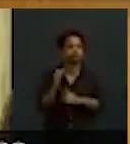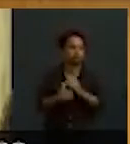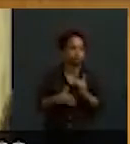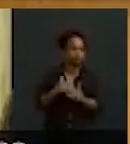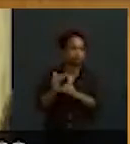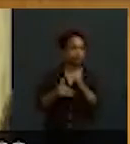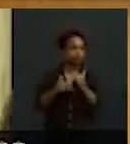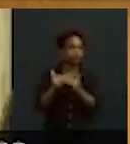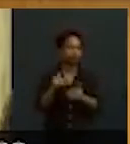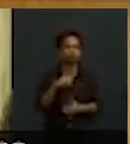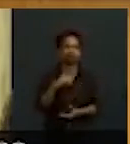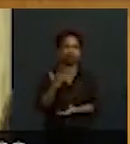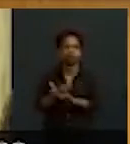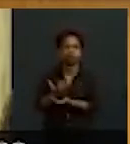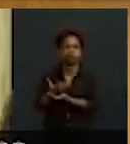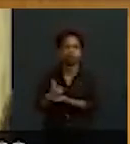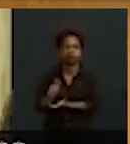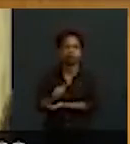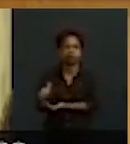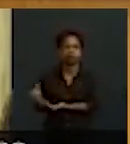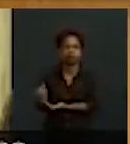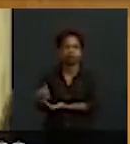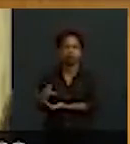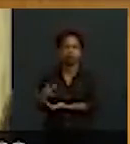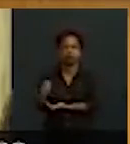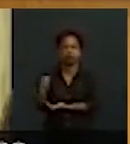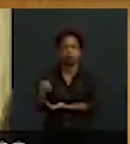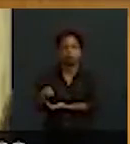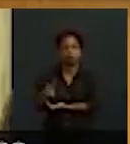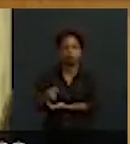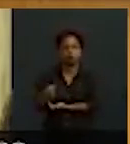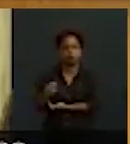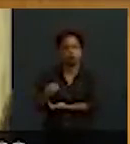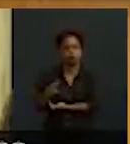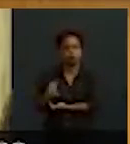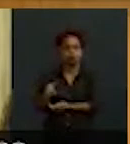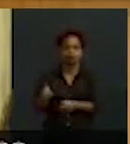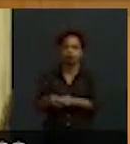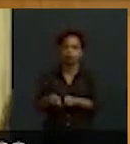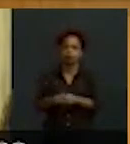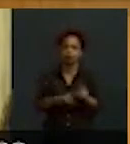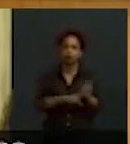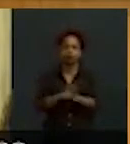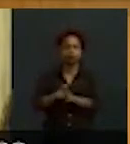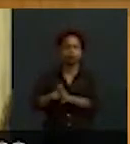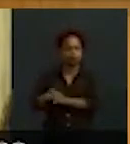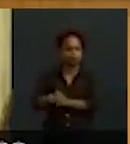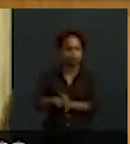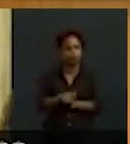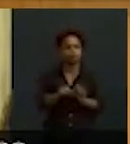desenvolvimento do aplicativo Com Você, estratégia de monitoramento